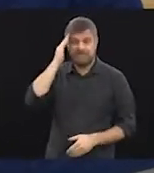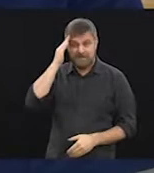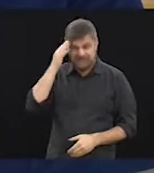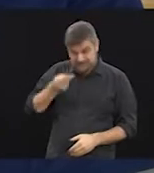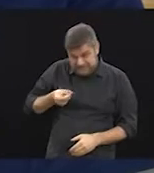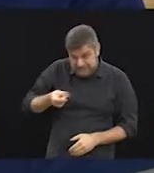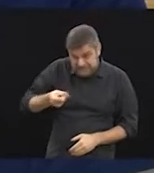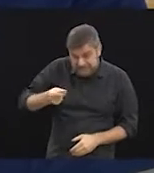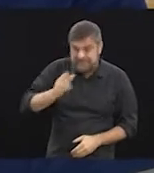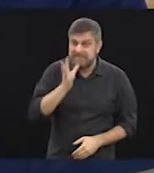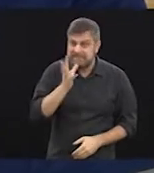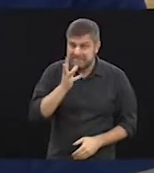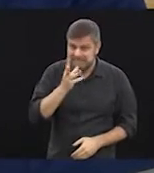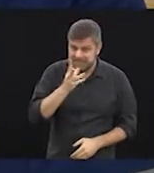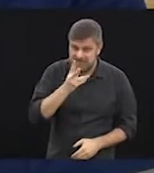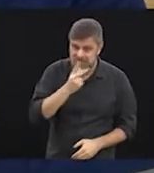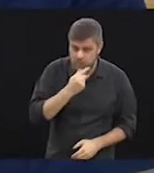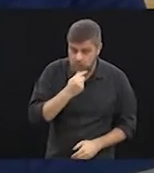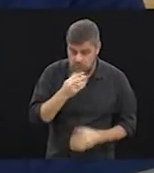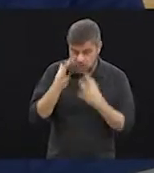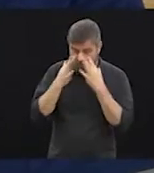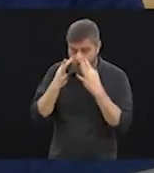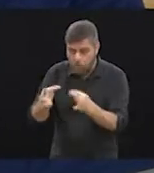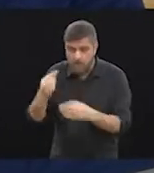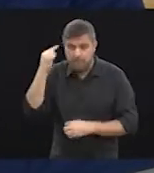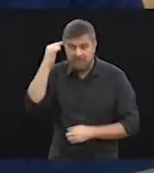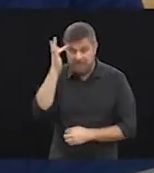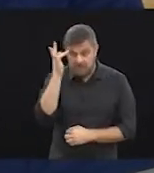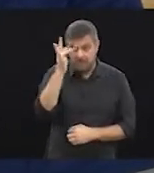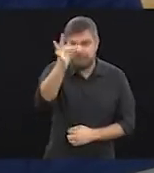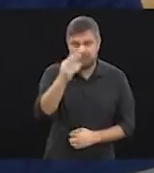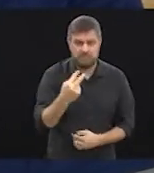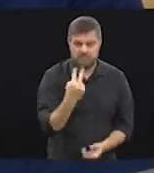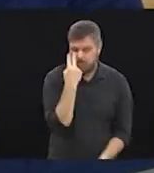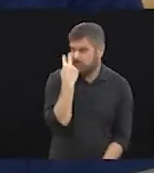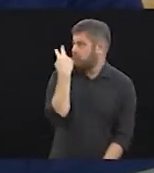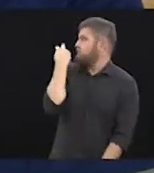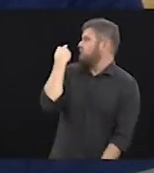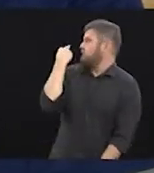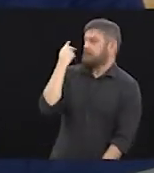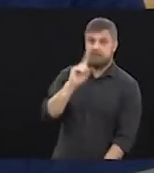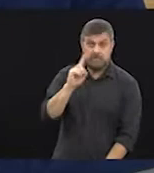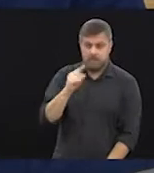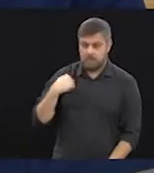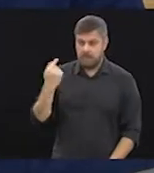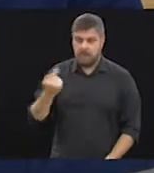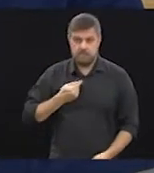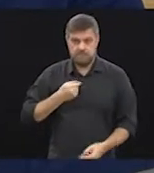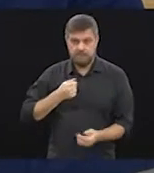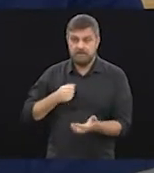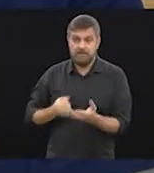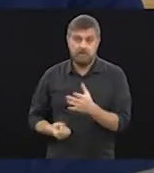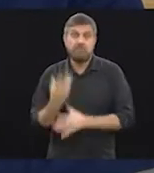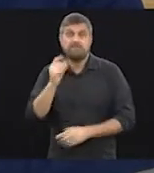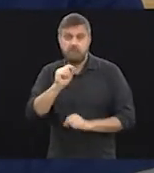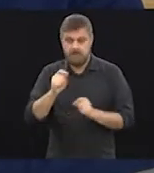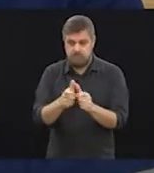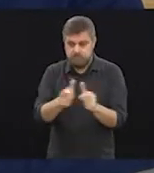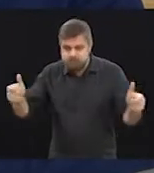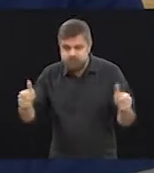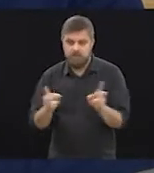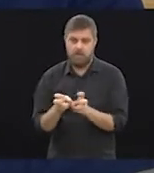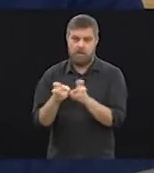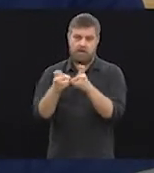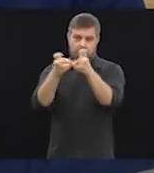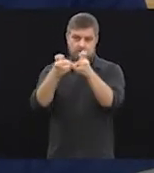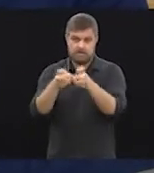longo prazo, uma política que olhe para o futuro e não para o passado, nós seremos atropelados pelo